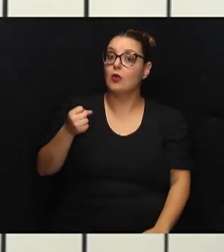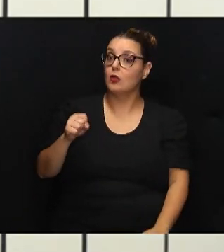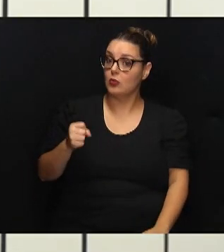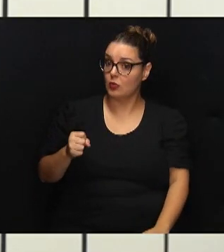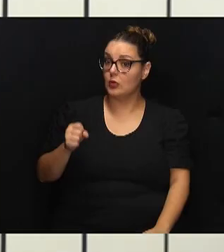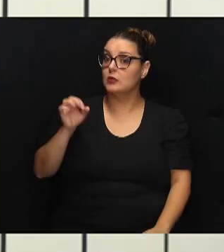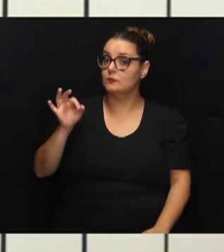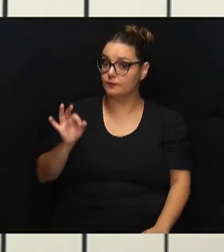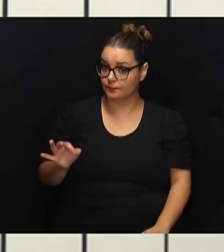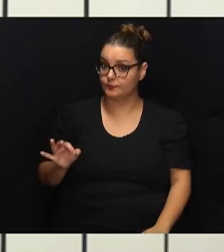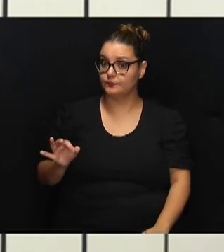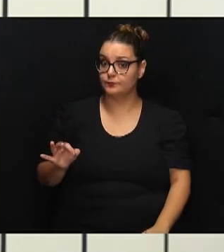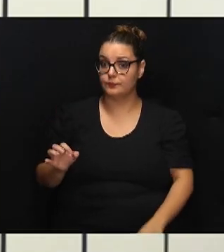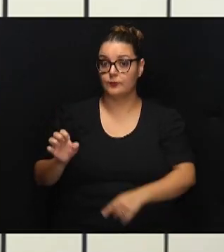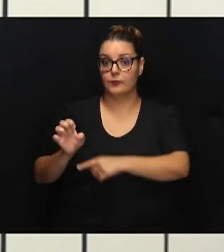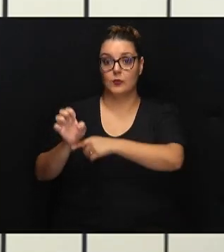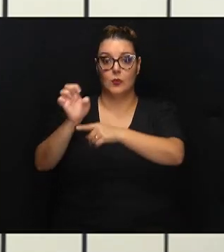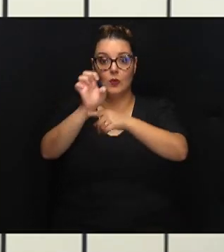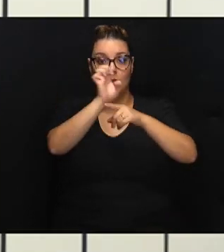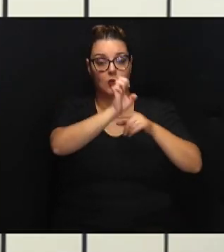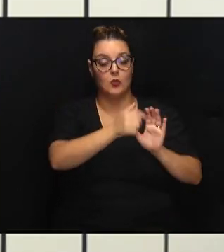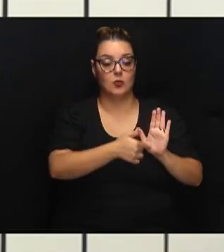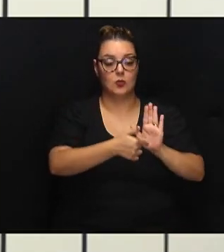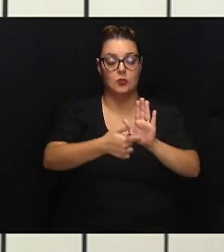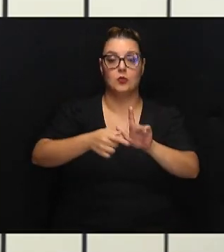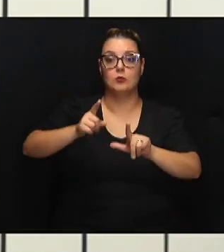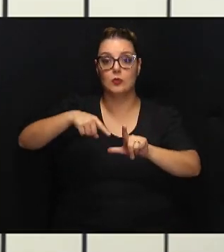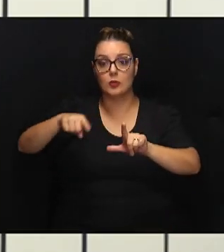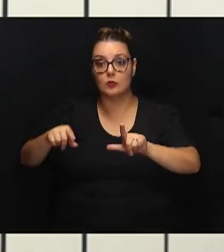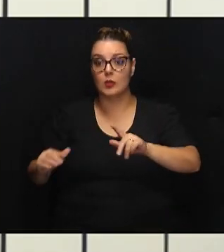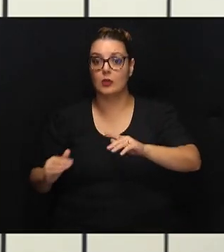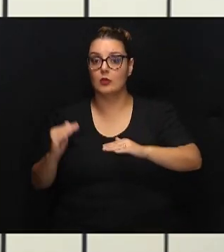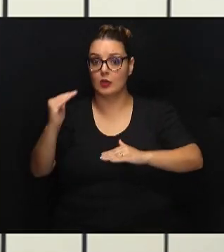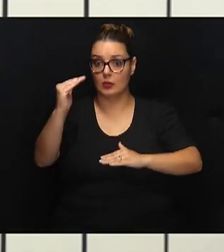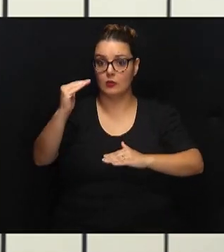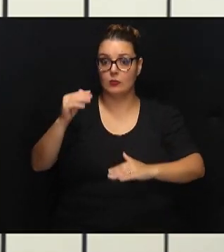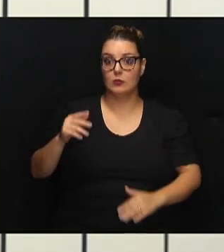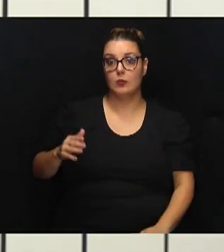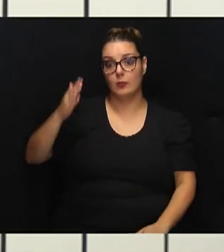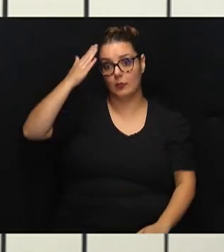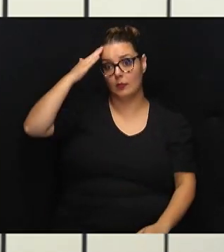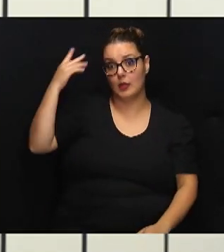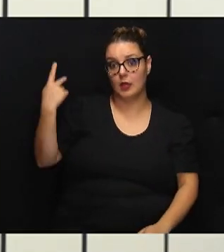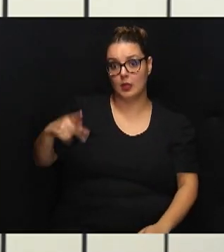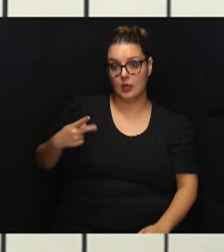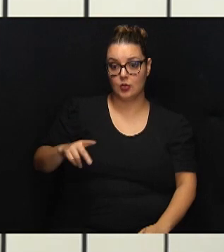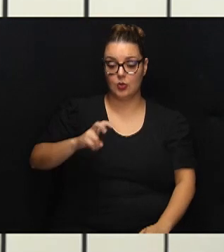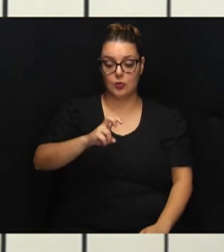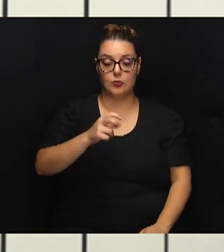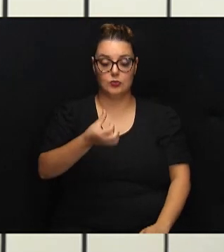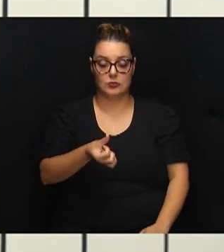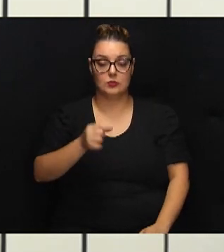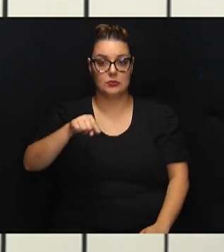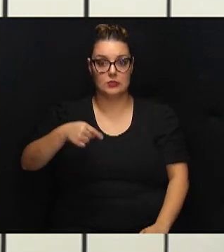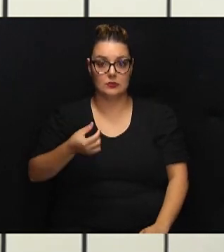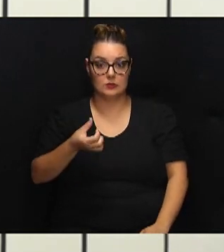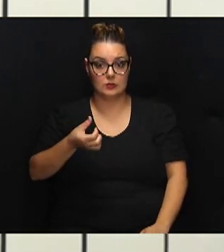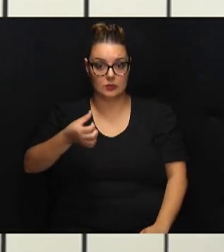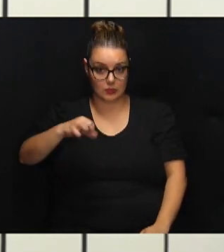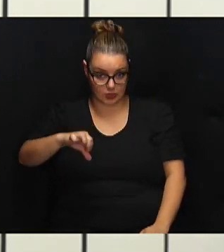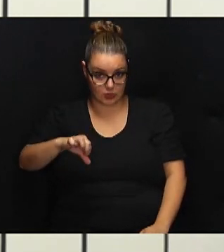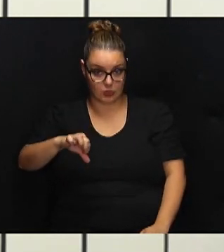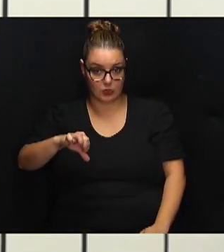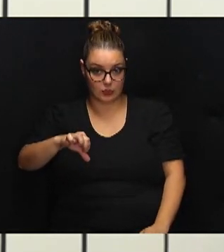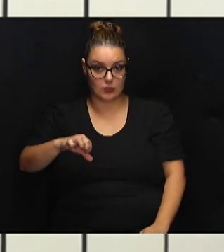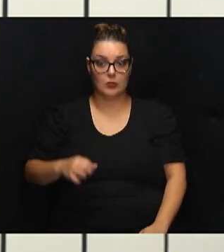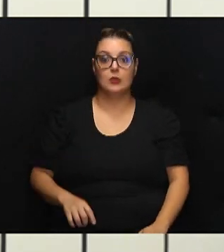38,8%. Os estados que apresentaram os índices mais elevados foram Pará, com 56,9%, seguido por